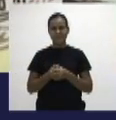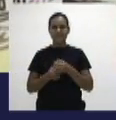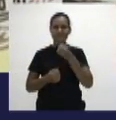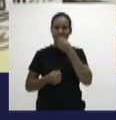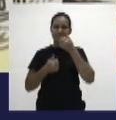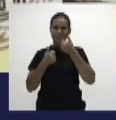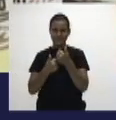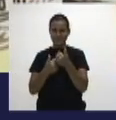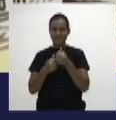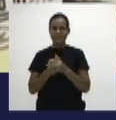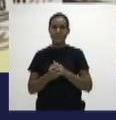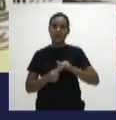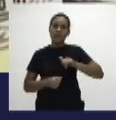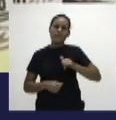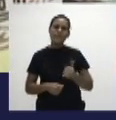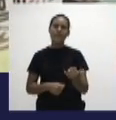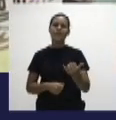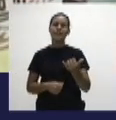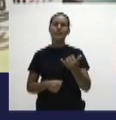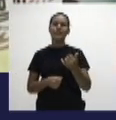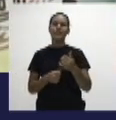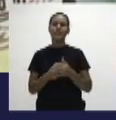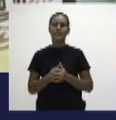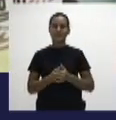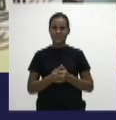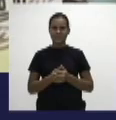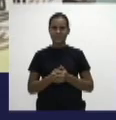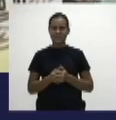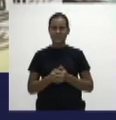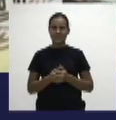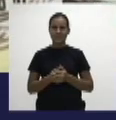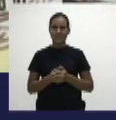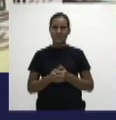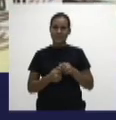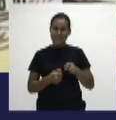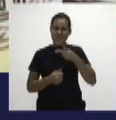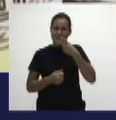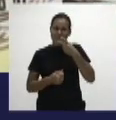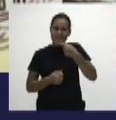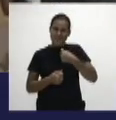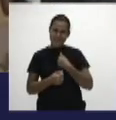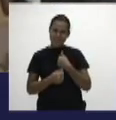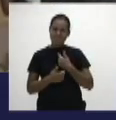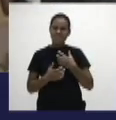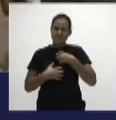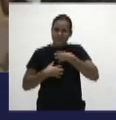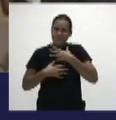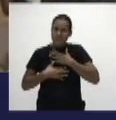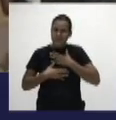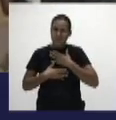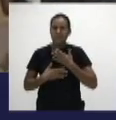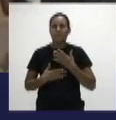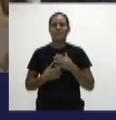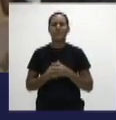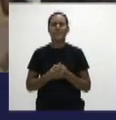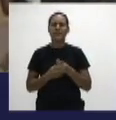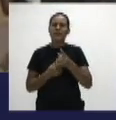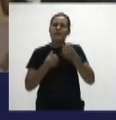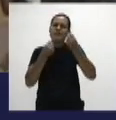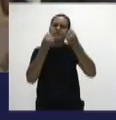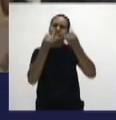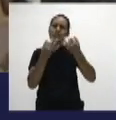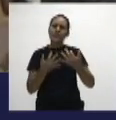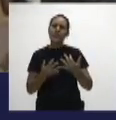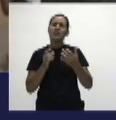cozido mais gostoso é então tá aproveitando essa essa ação de escada que eu fiz aqui meio